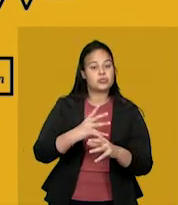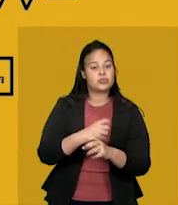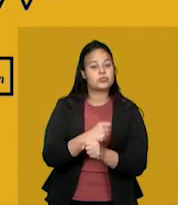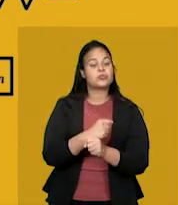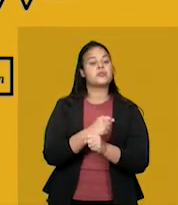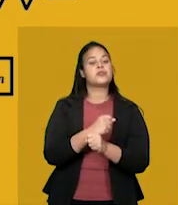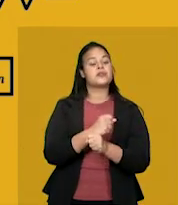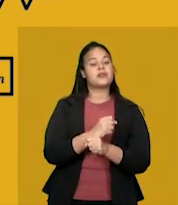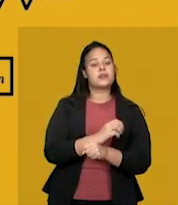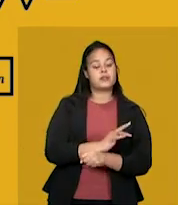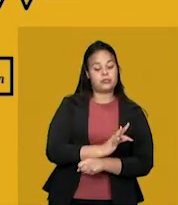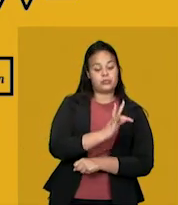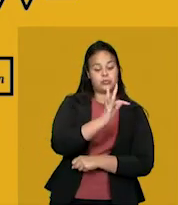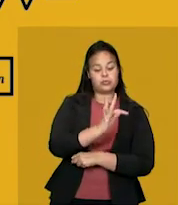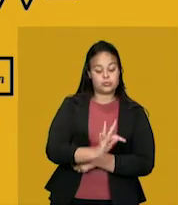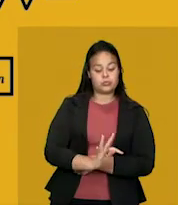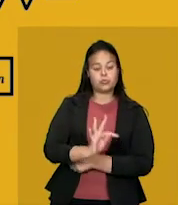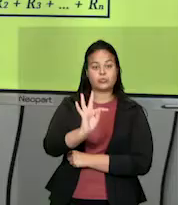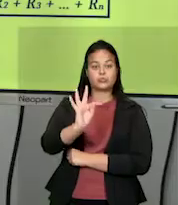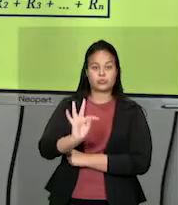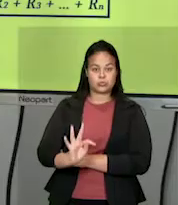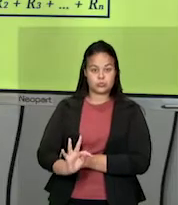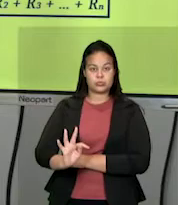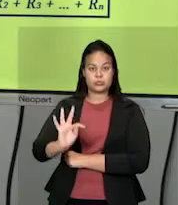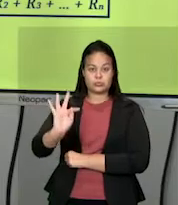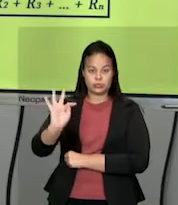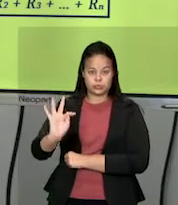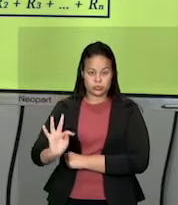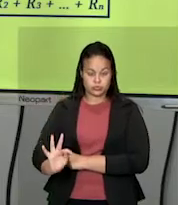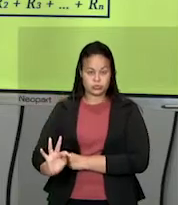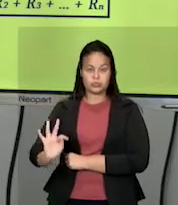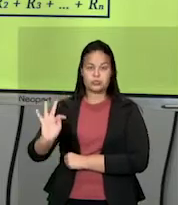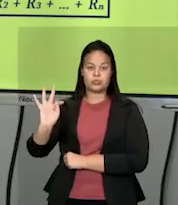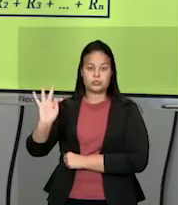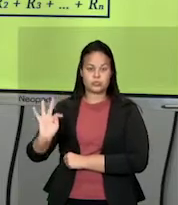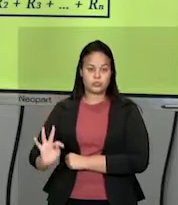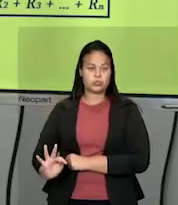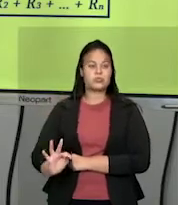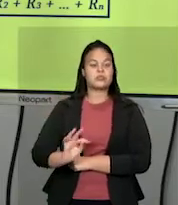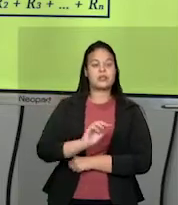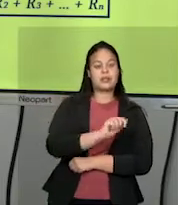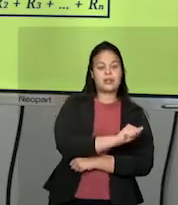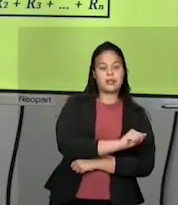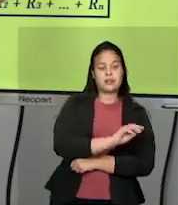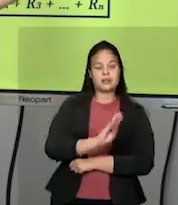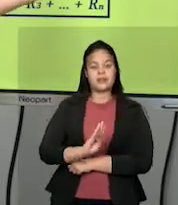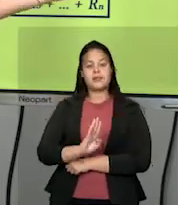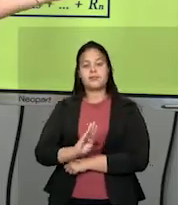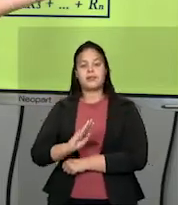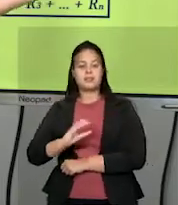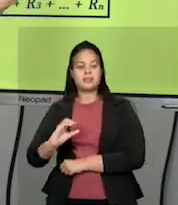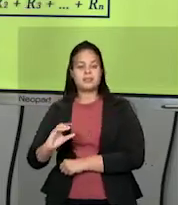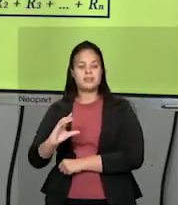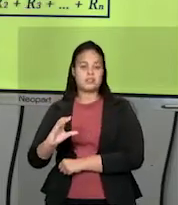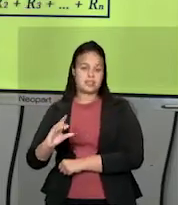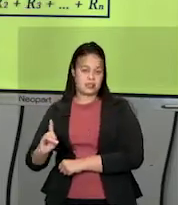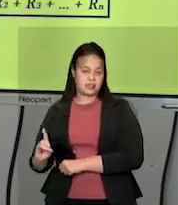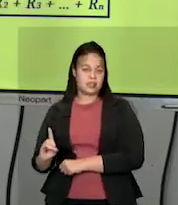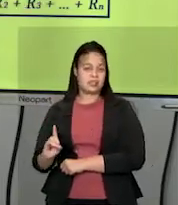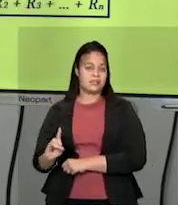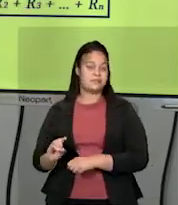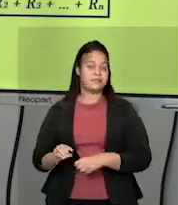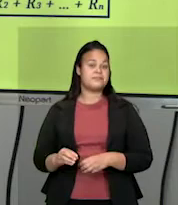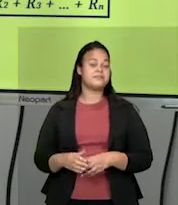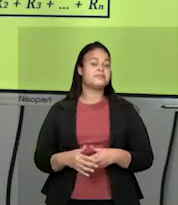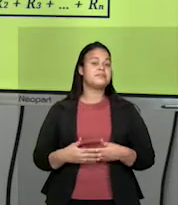tensão em cada um dos resistores. Tensão no resistor AB, no BC e no CD.